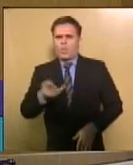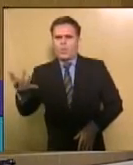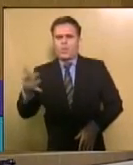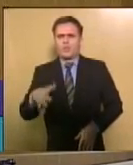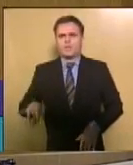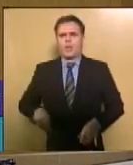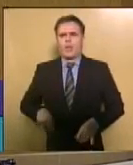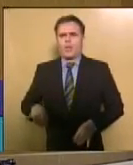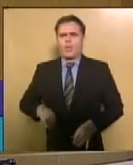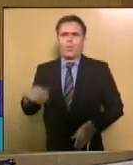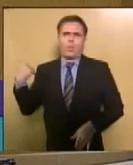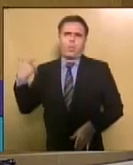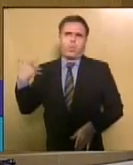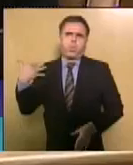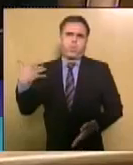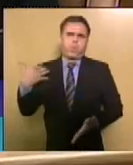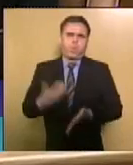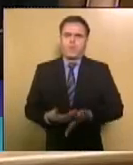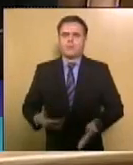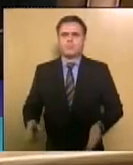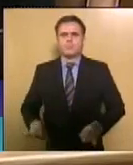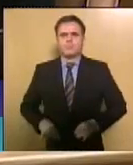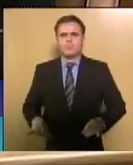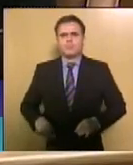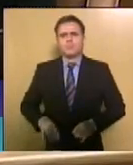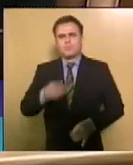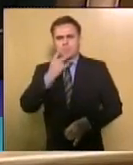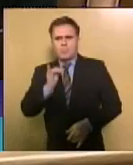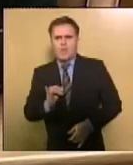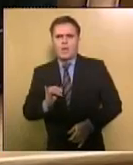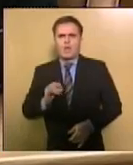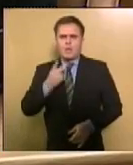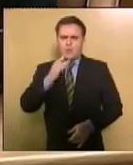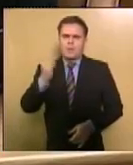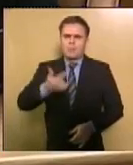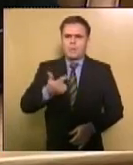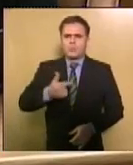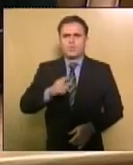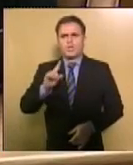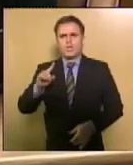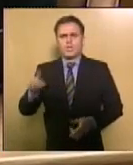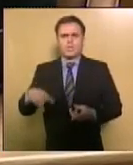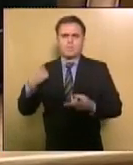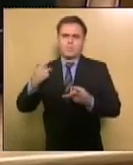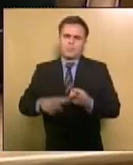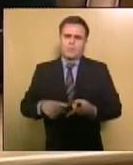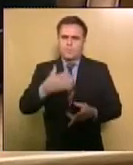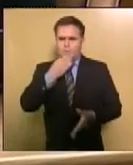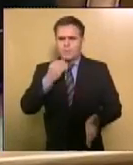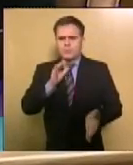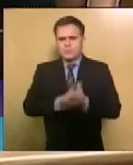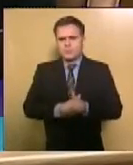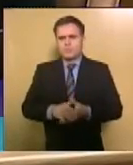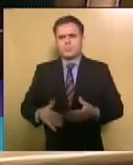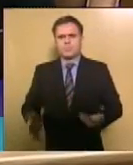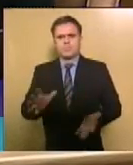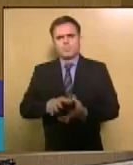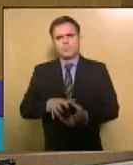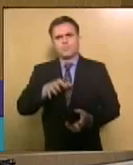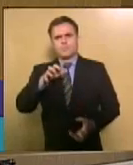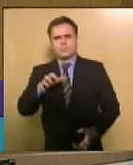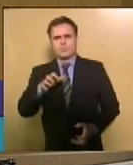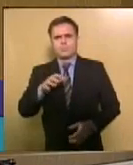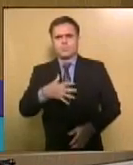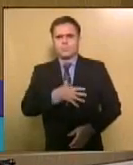sofrendo primeiro pelo pai ou pelo padrasto depois é pelo marido na terceira idade às vezes são os